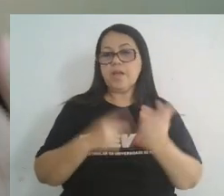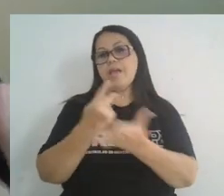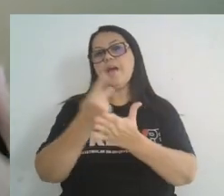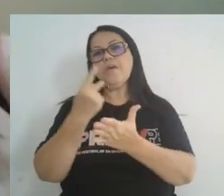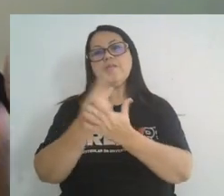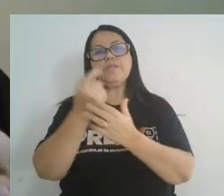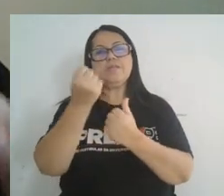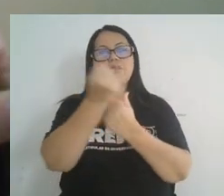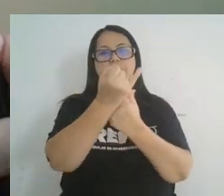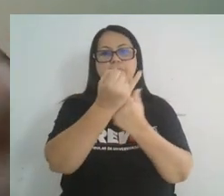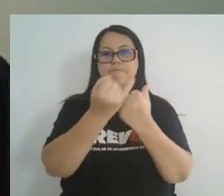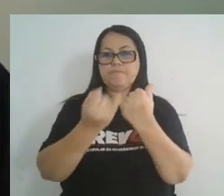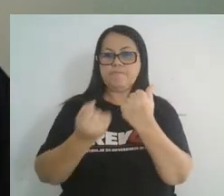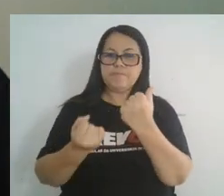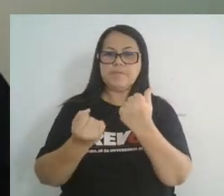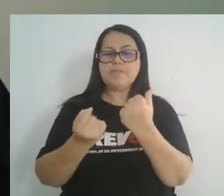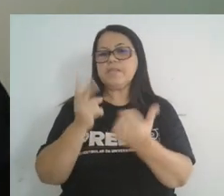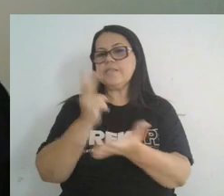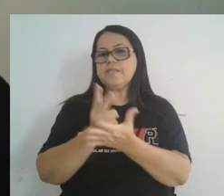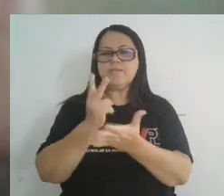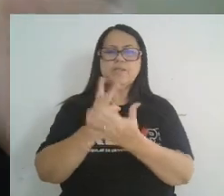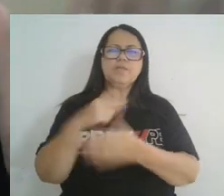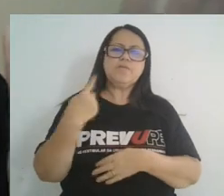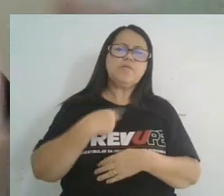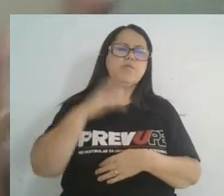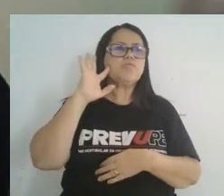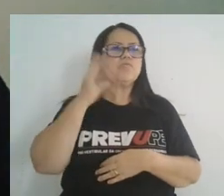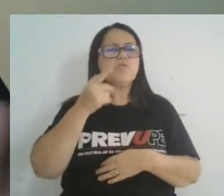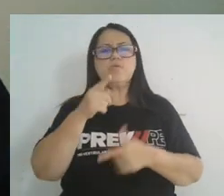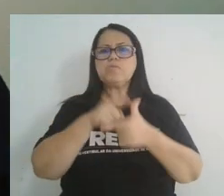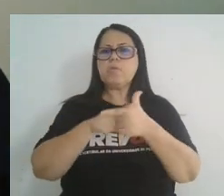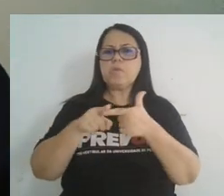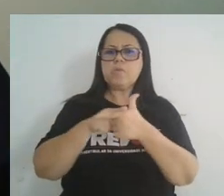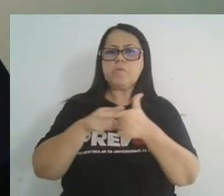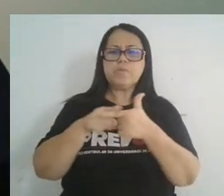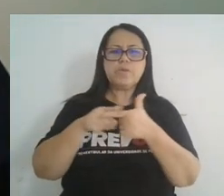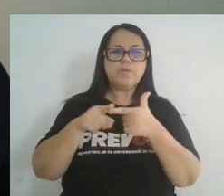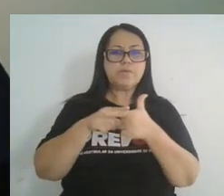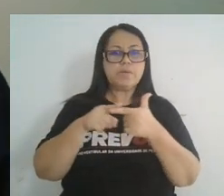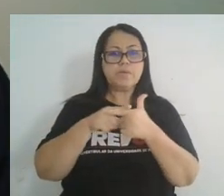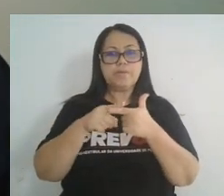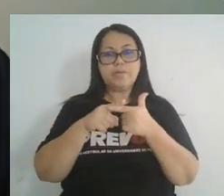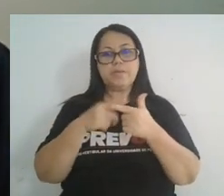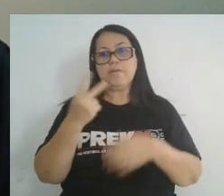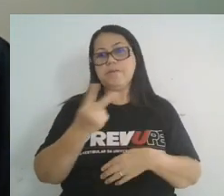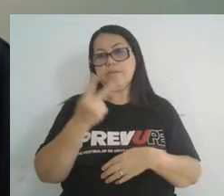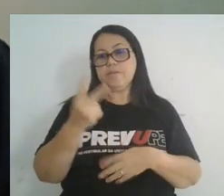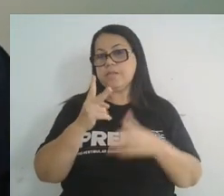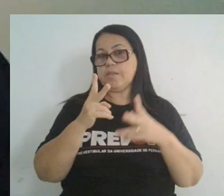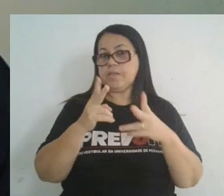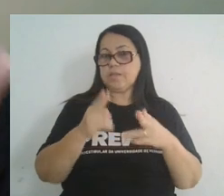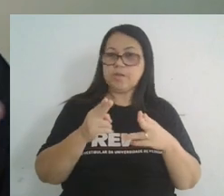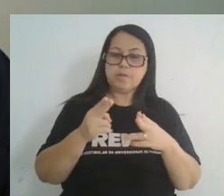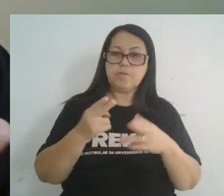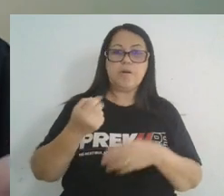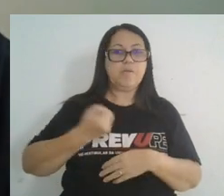a força de atrito cinético, que possui, sempre estamos acostumados a resolver esses problemas, magnitude